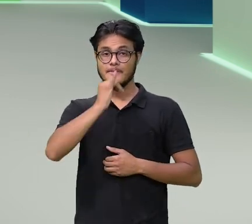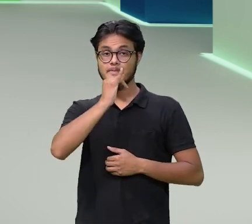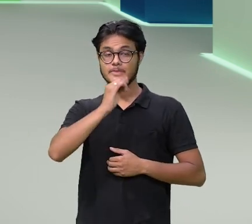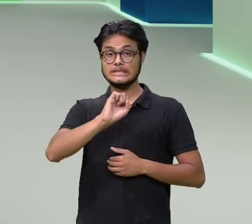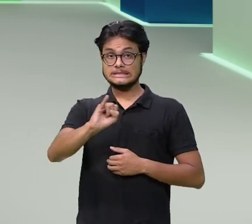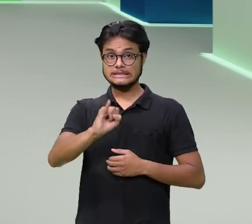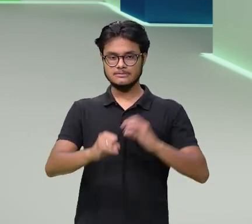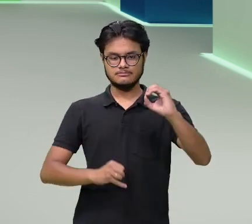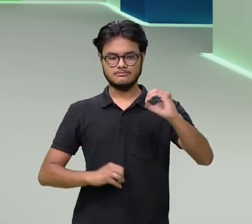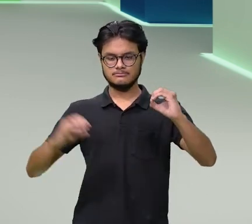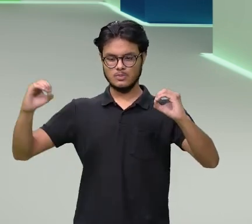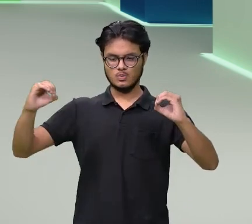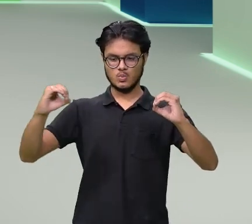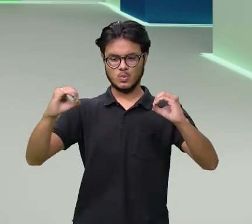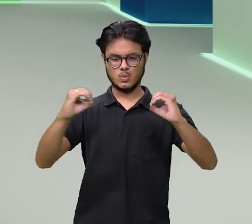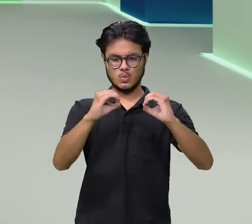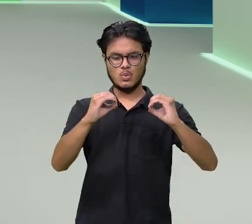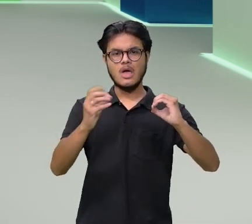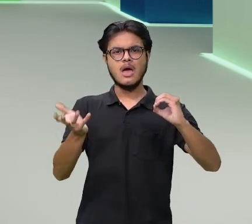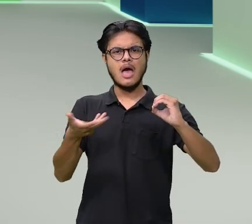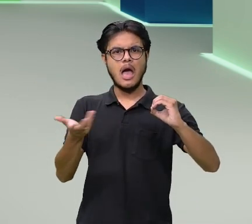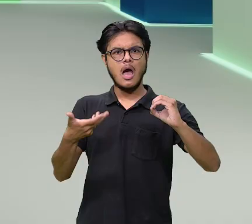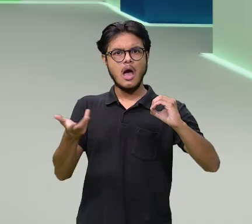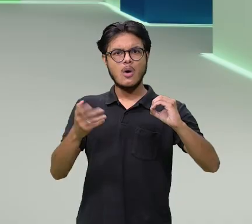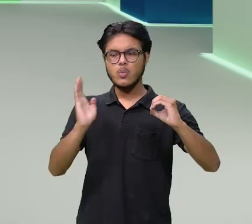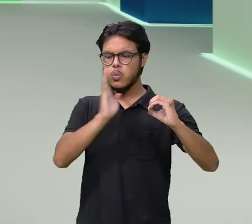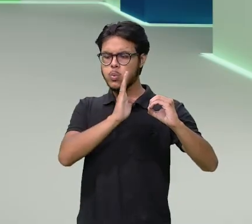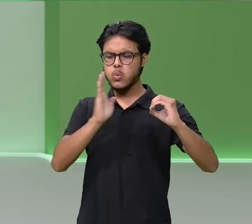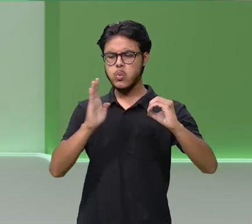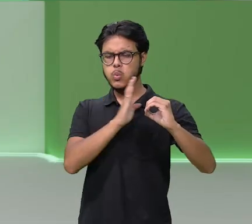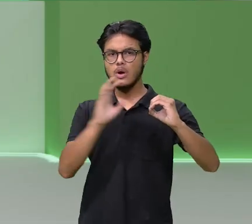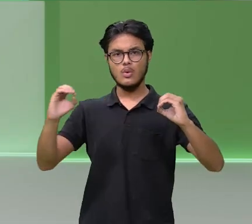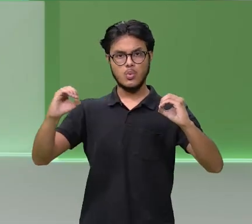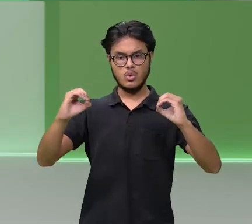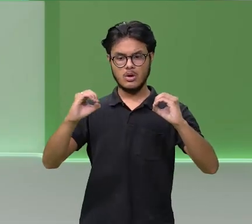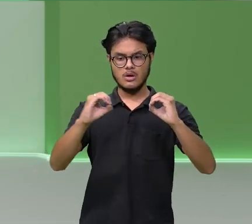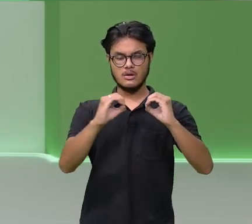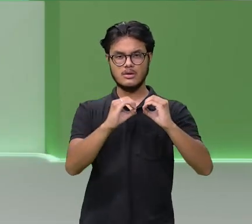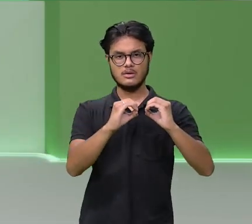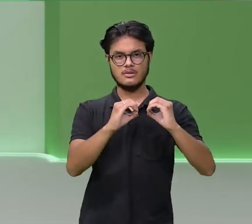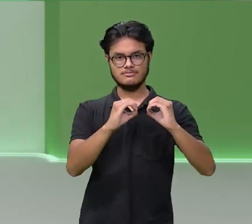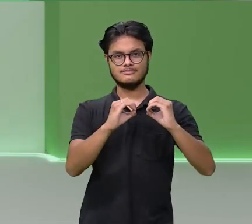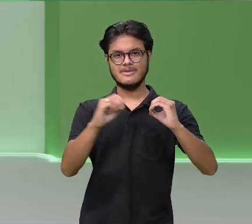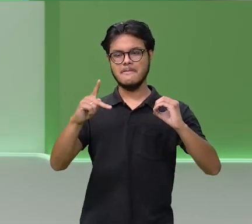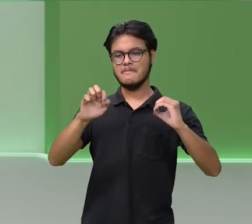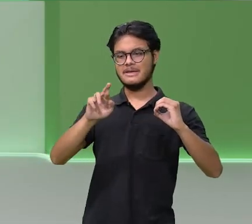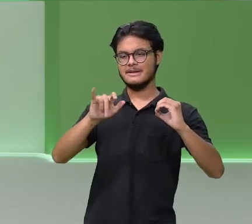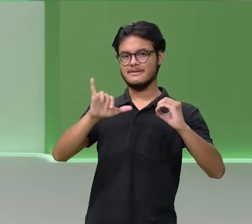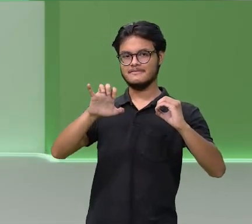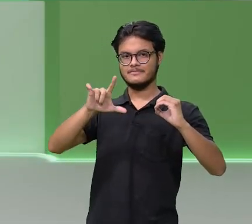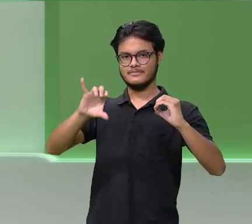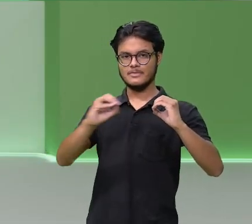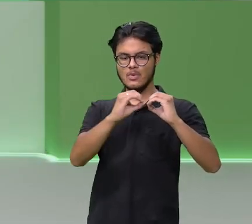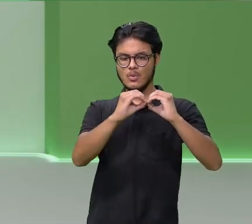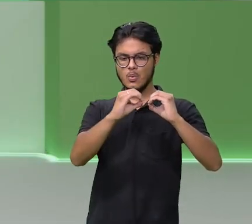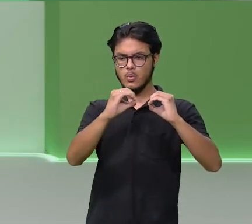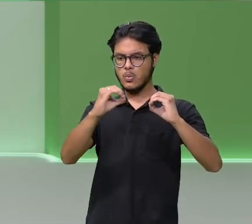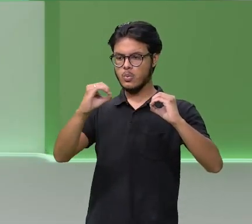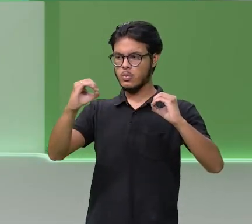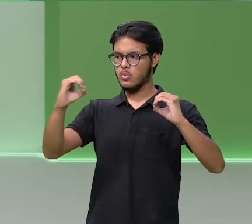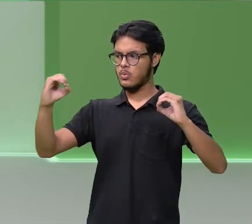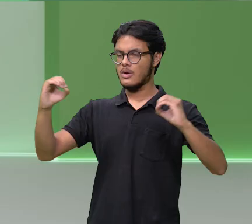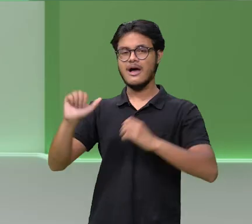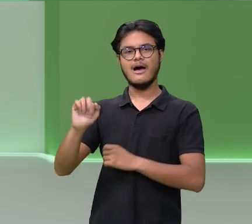velocidade máxima, ok? Velocidade máxima ele é chamado de periélio. Posição mais afastada é